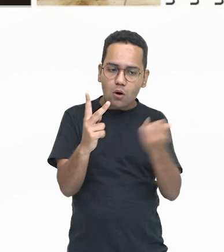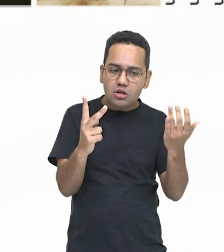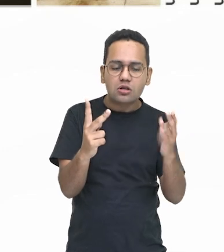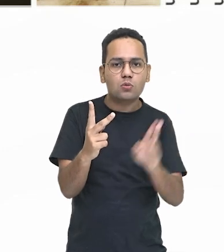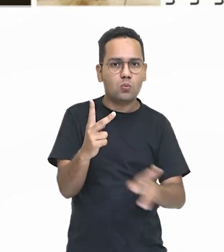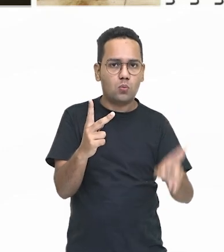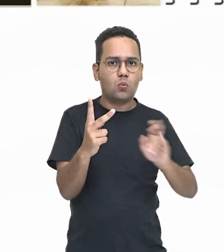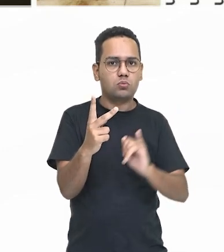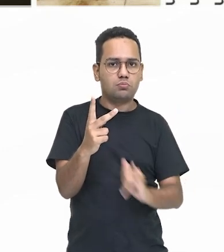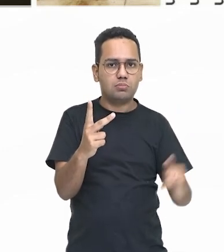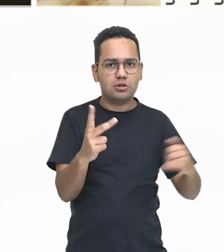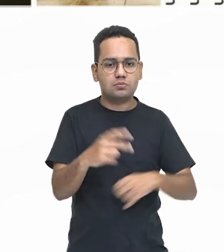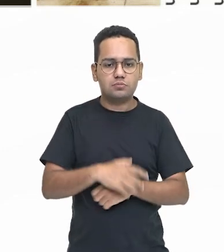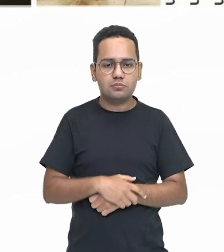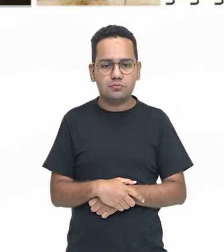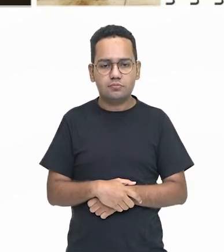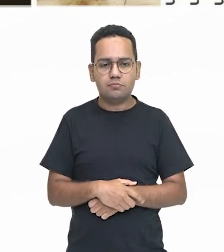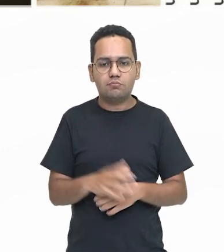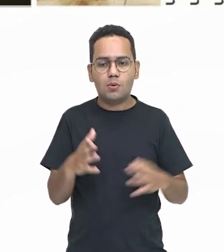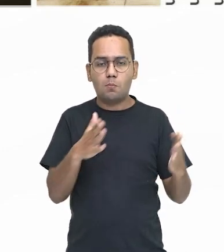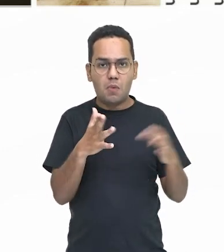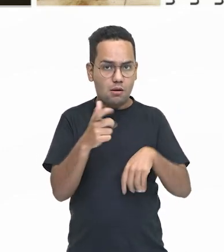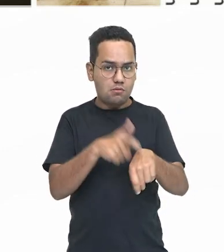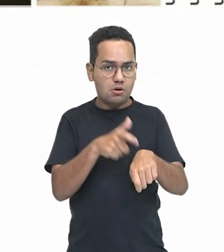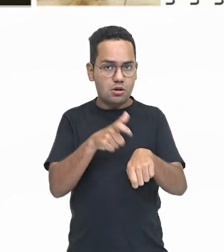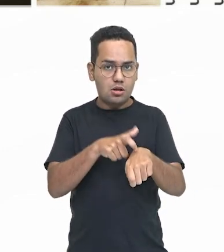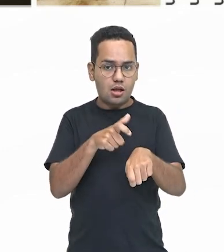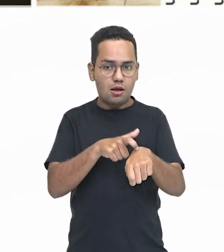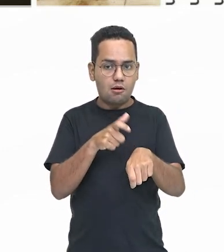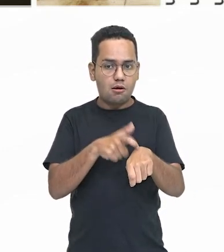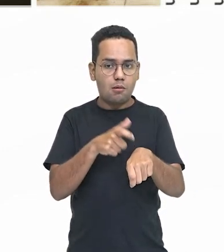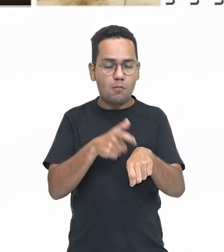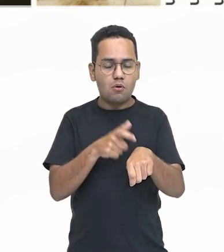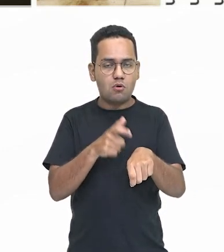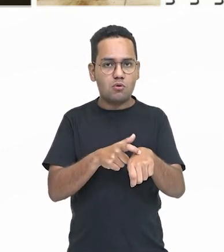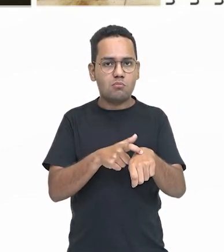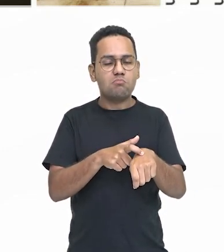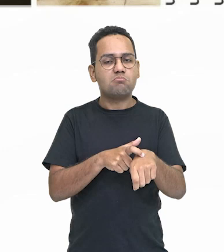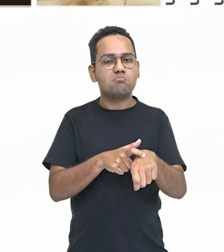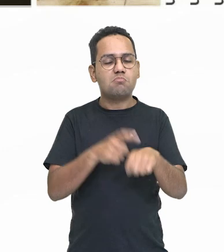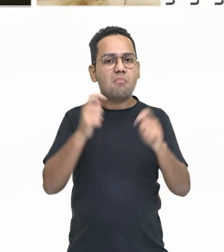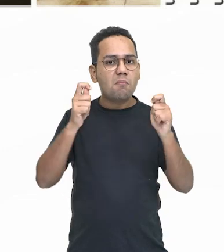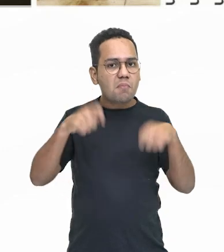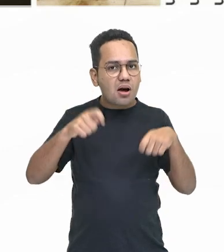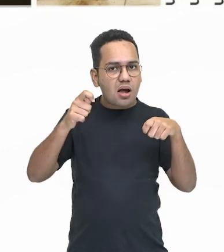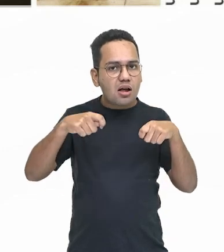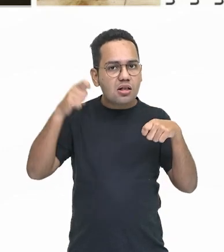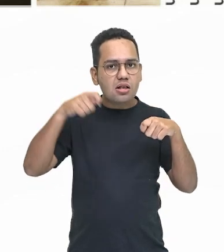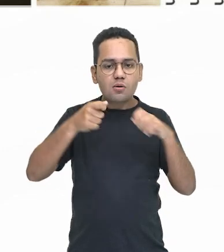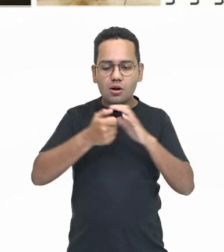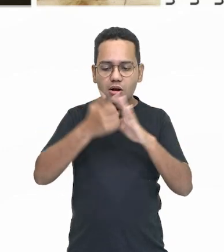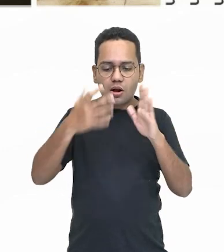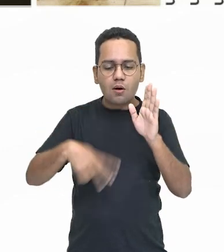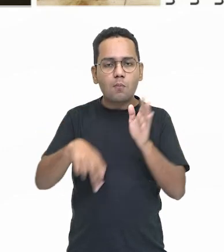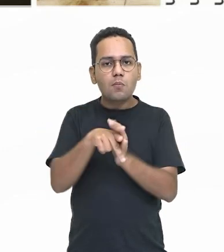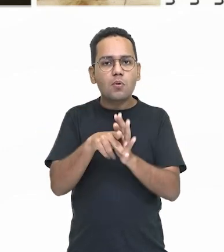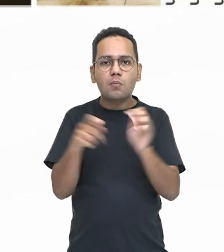é claro que o tempo que eu vou usar o aparelho também é um parâmetro para que eu faça